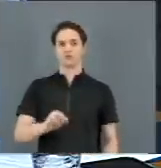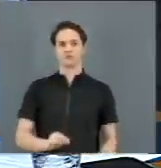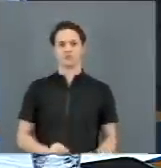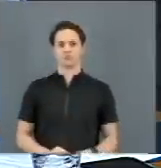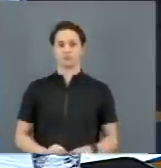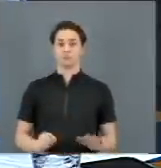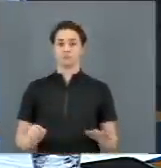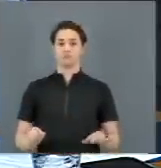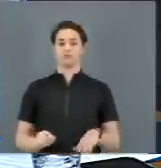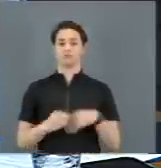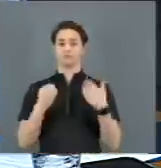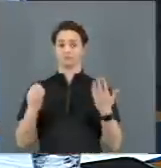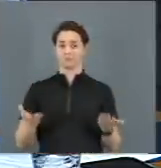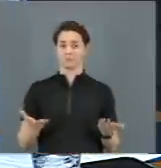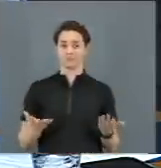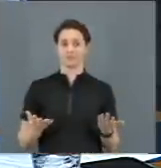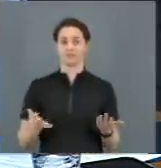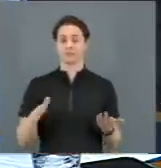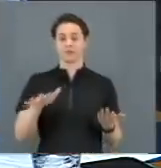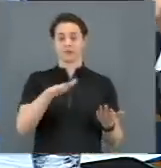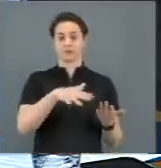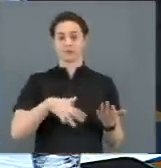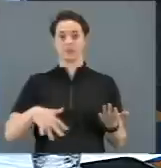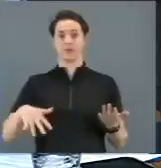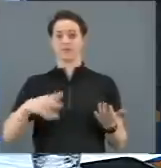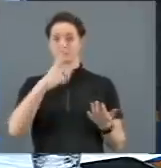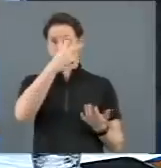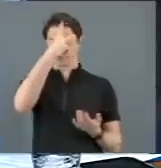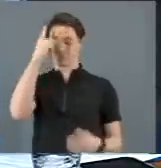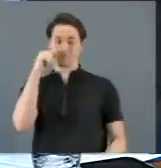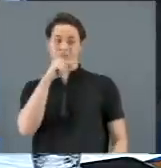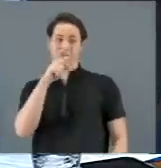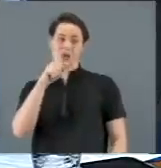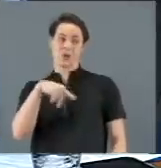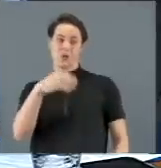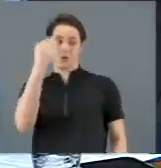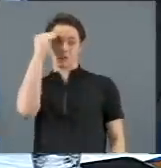Logo, nesse cenário, o fraudador seria Bolsonaro.